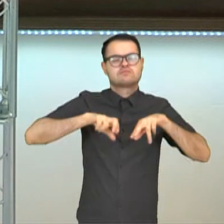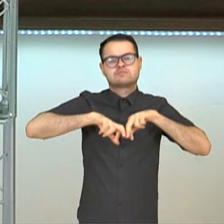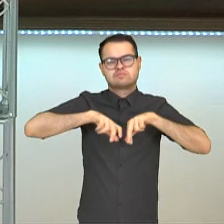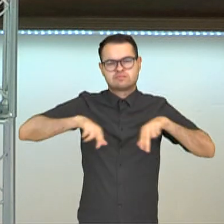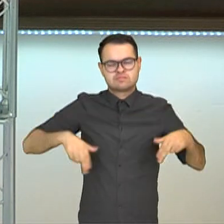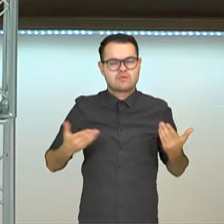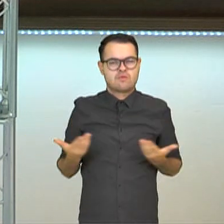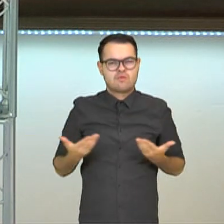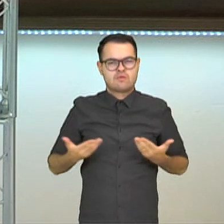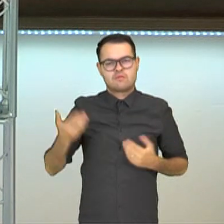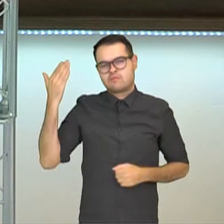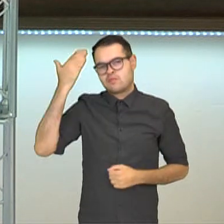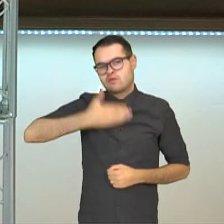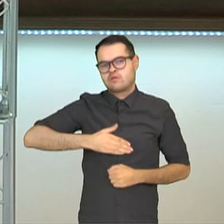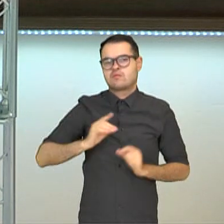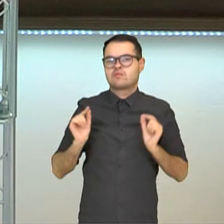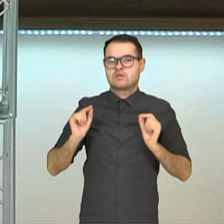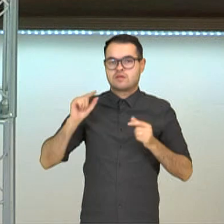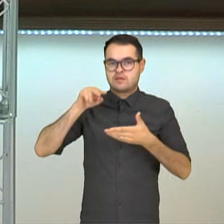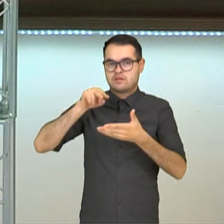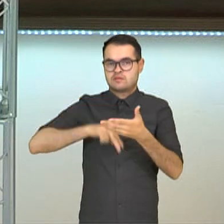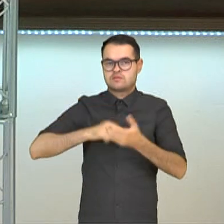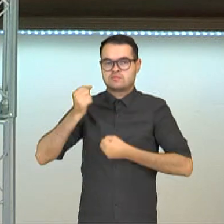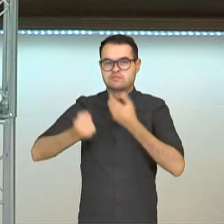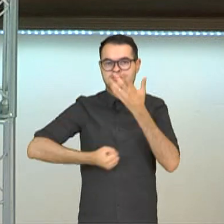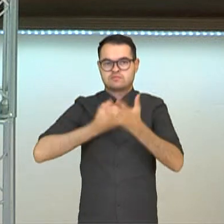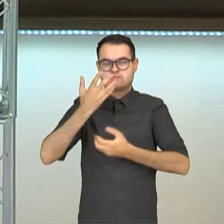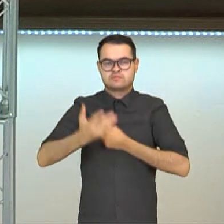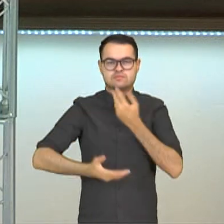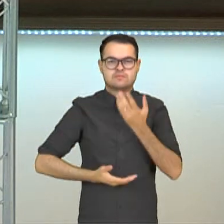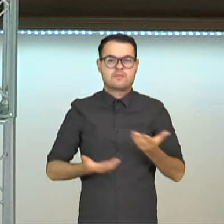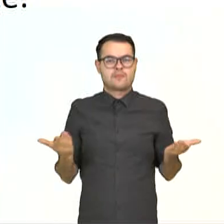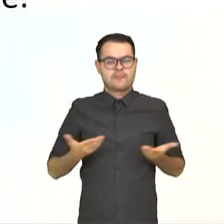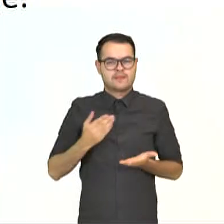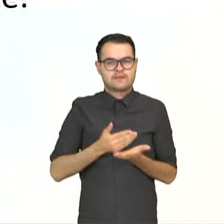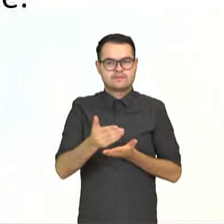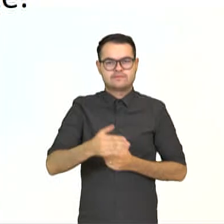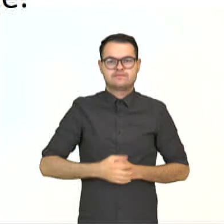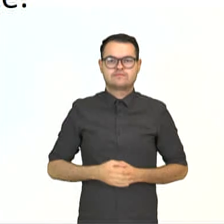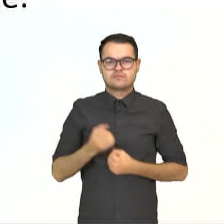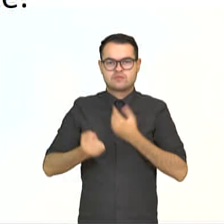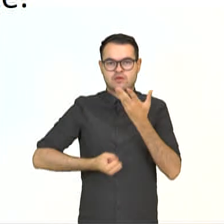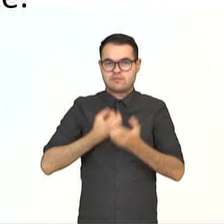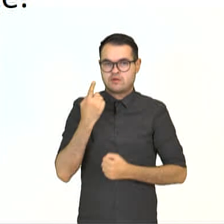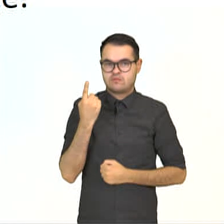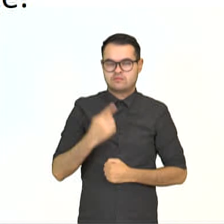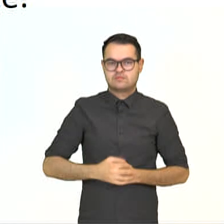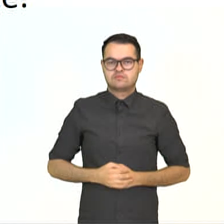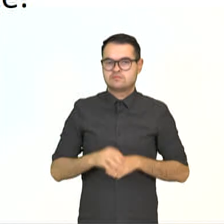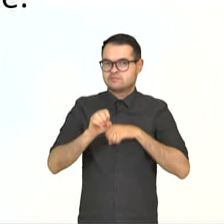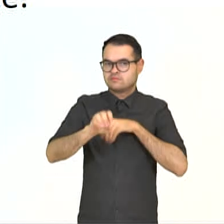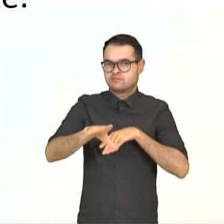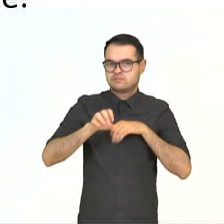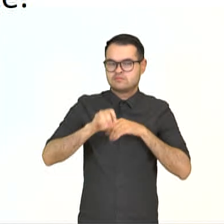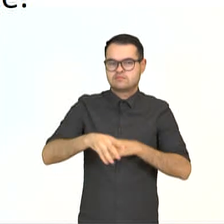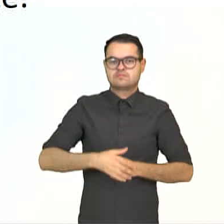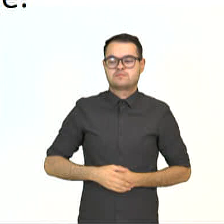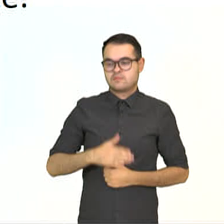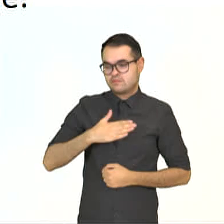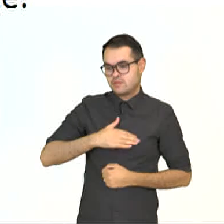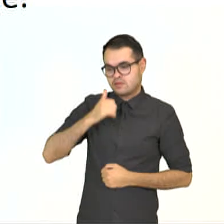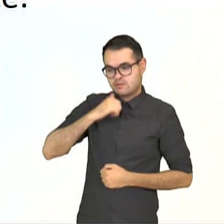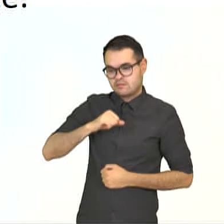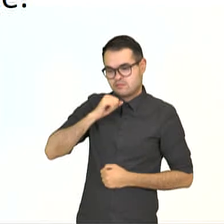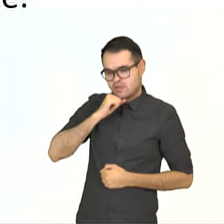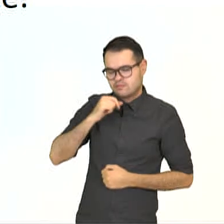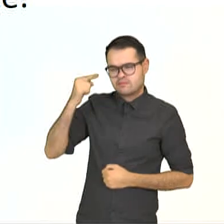nós vamos poder comprovar através da leitura de alguns poemas. Vamos lá. Poema 1, Ensinamento. Minha mãe